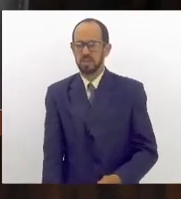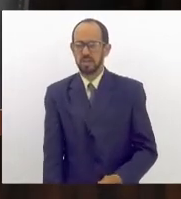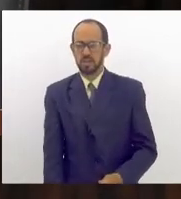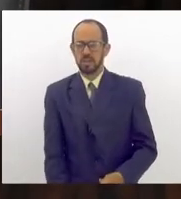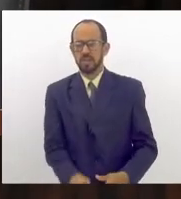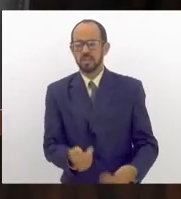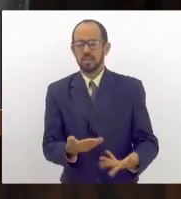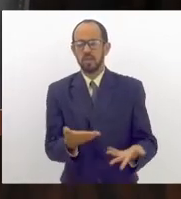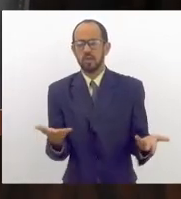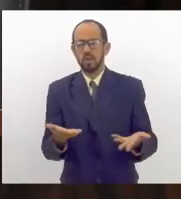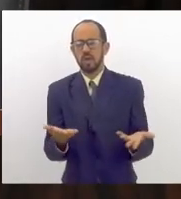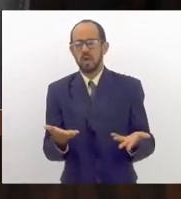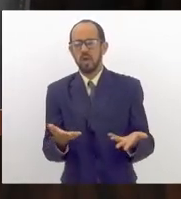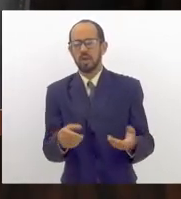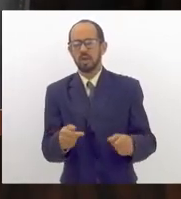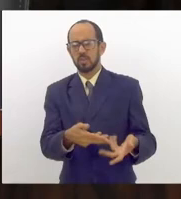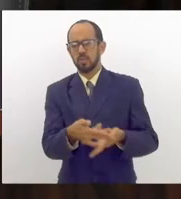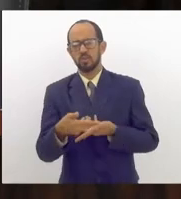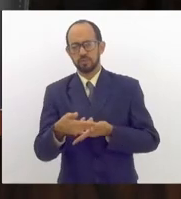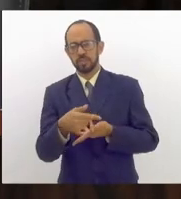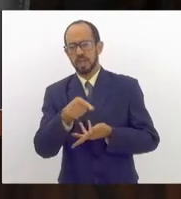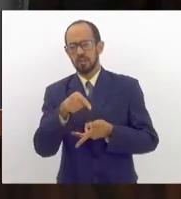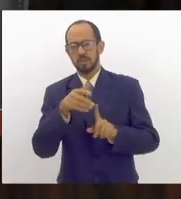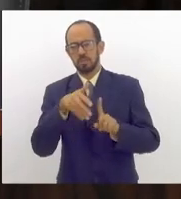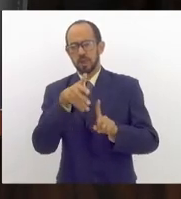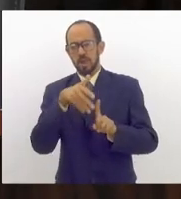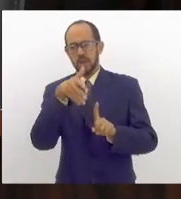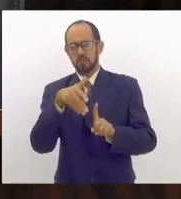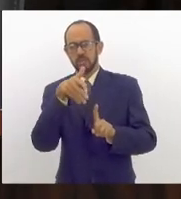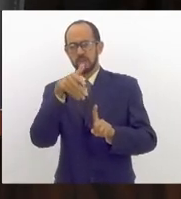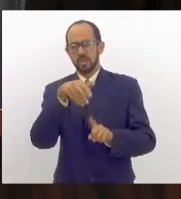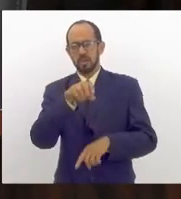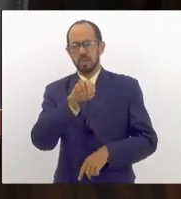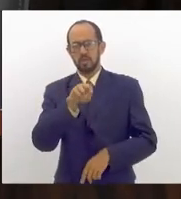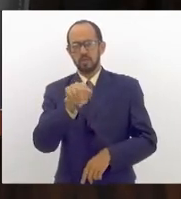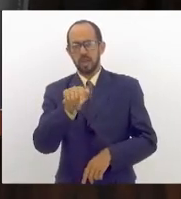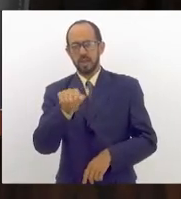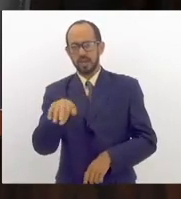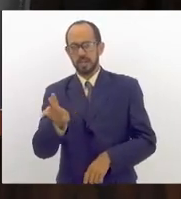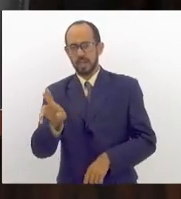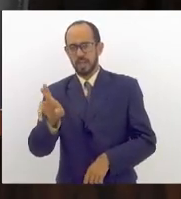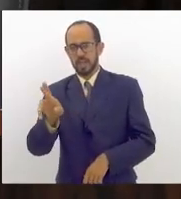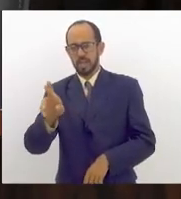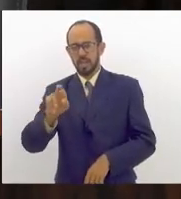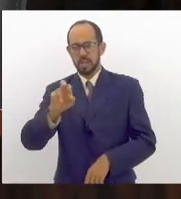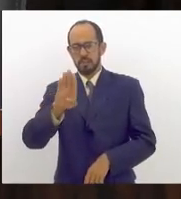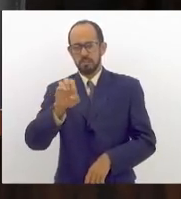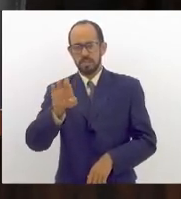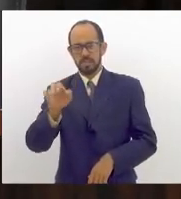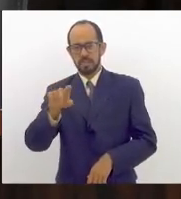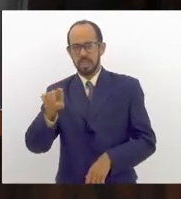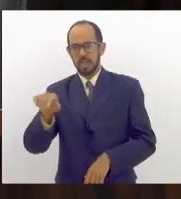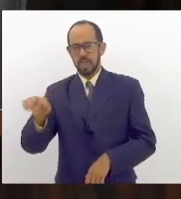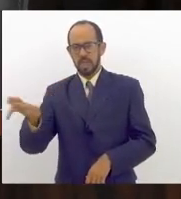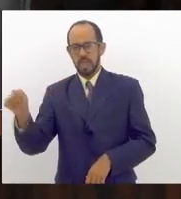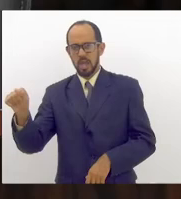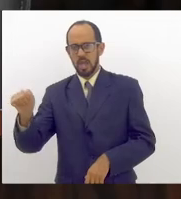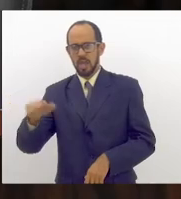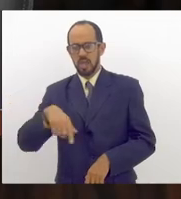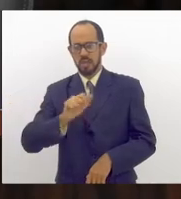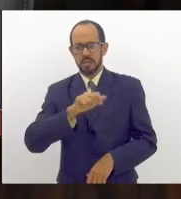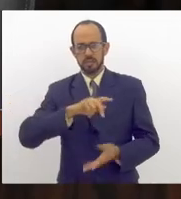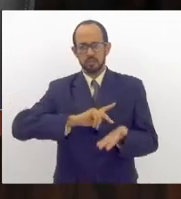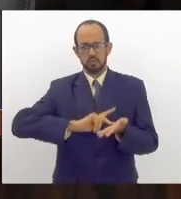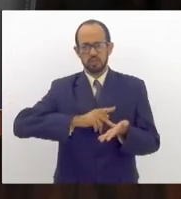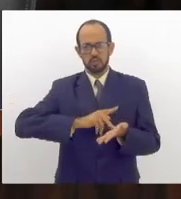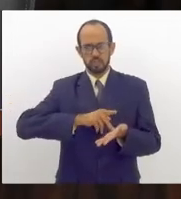então eu quero convidar imediatamente para fazer o uso da palavra o Wagner Bezerra da sinfito Sindicato